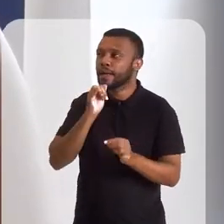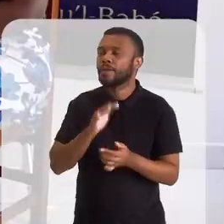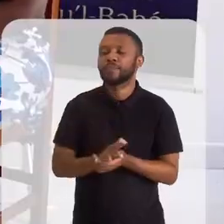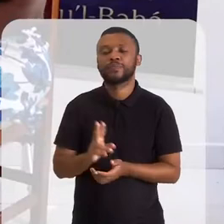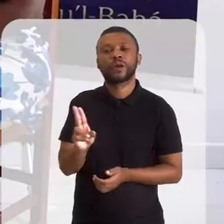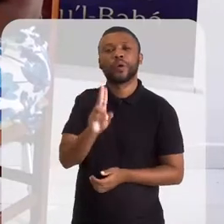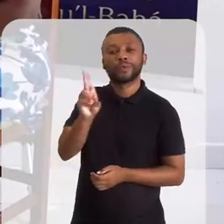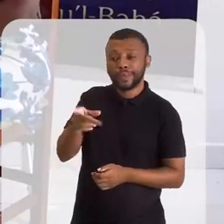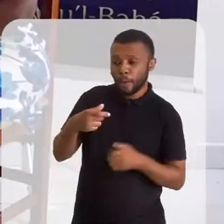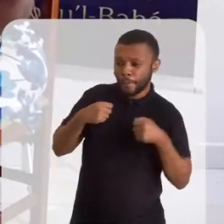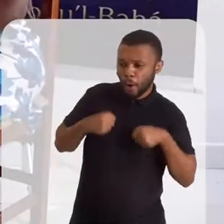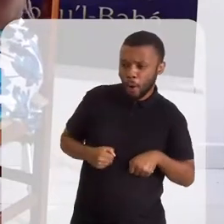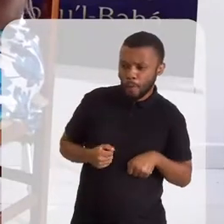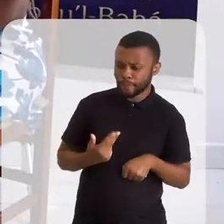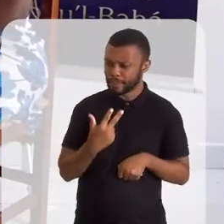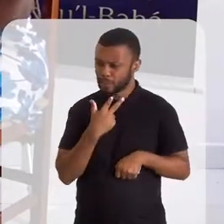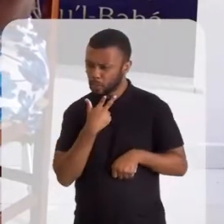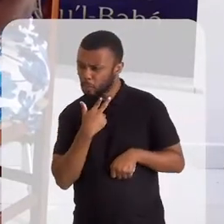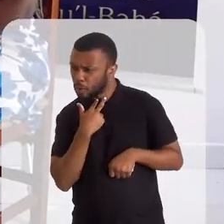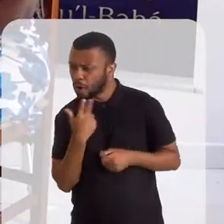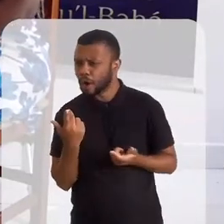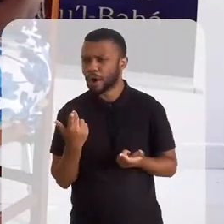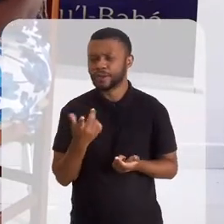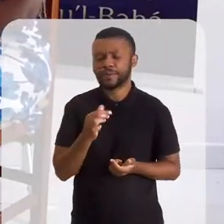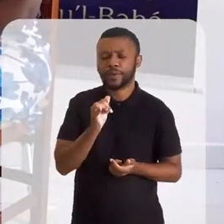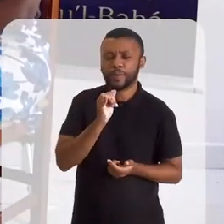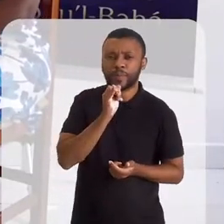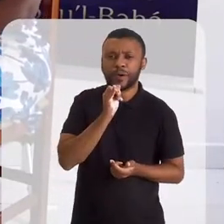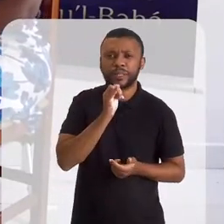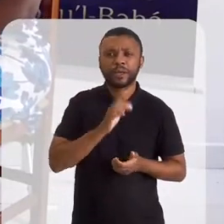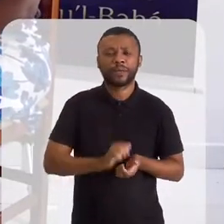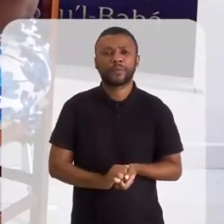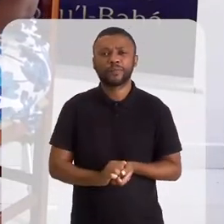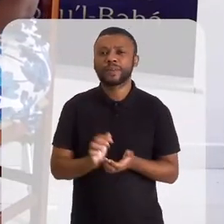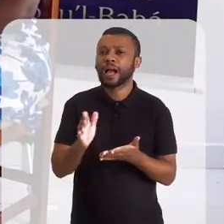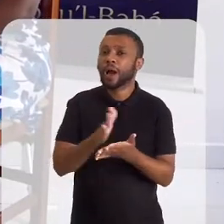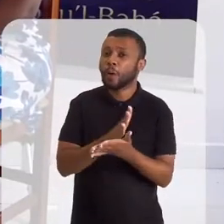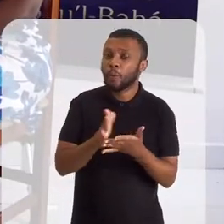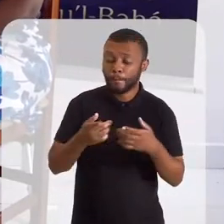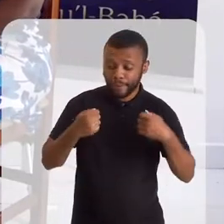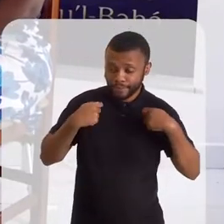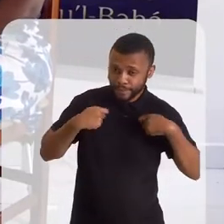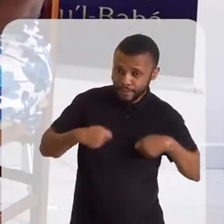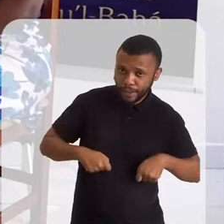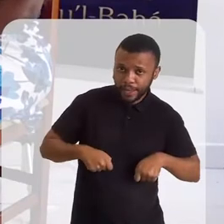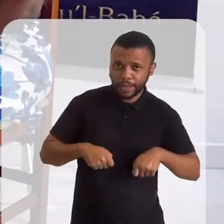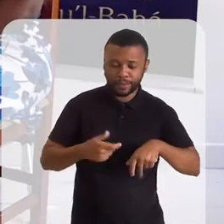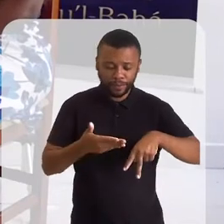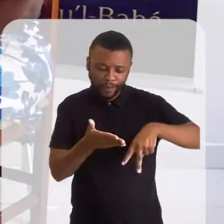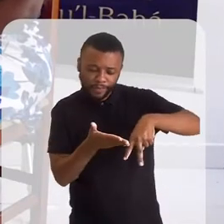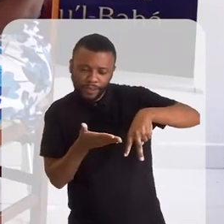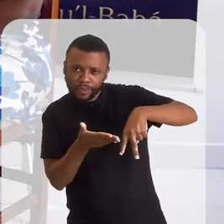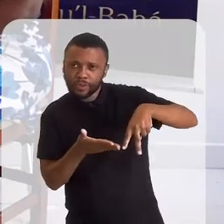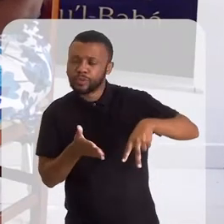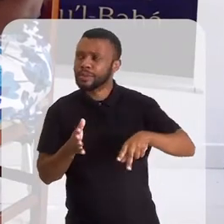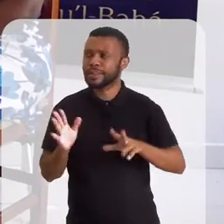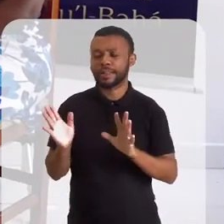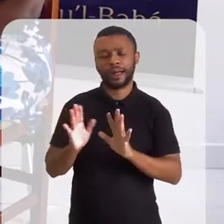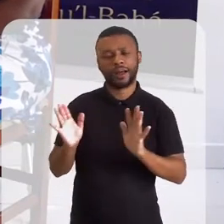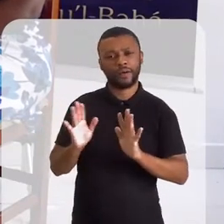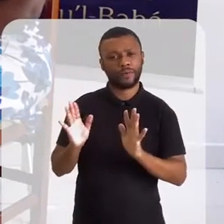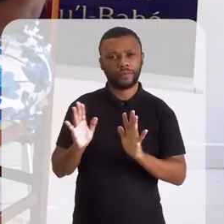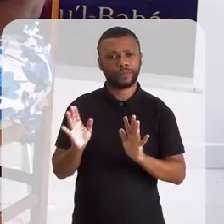Tá, mas não fala assim restrição de ter uma roupa própria. Vocês têm restrição a algum tipo de